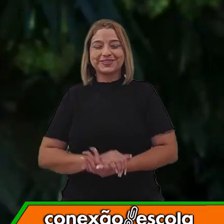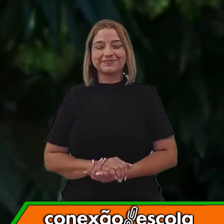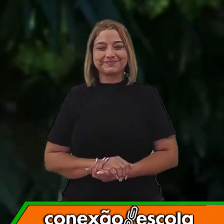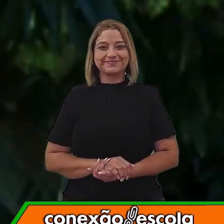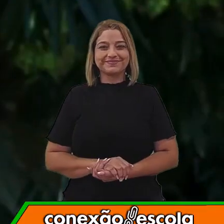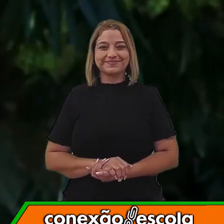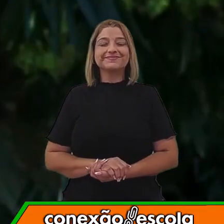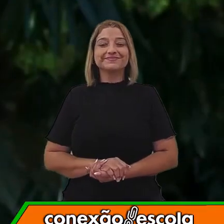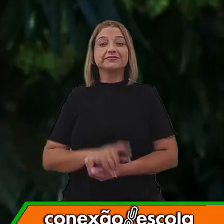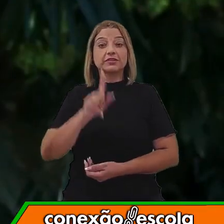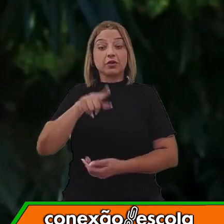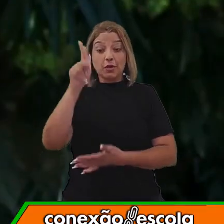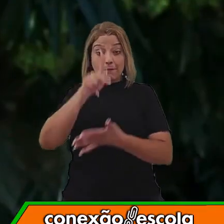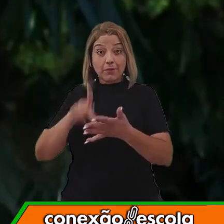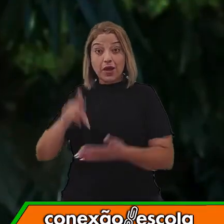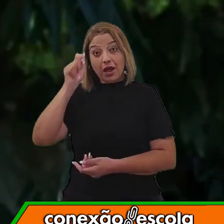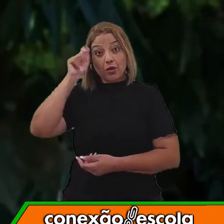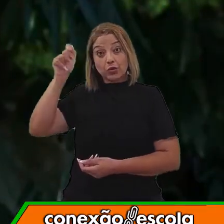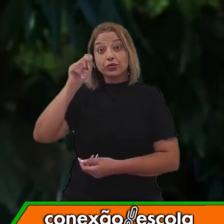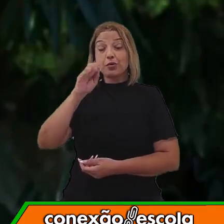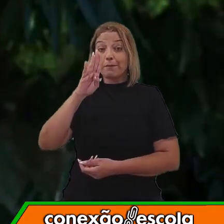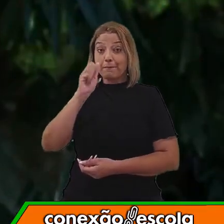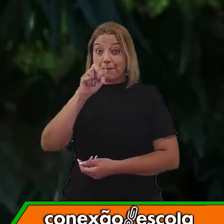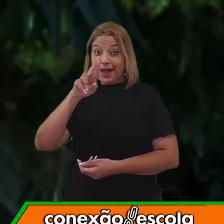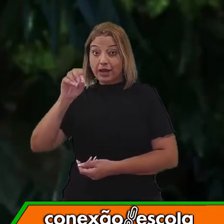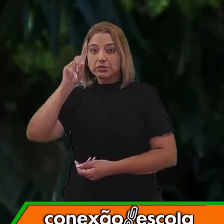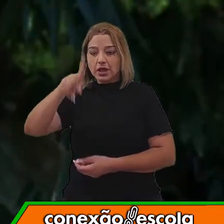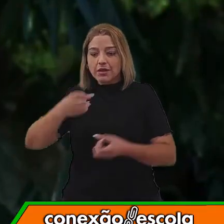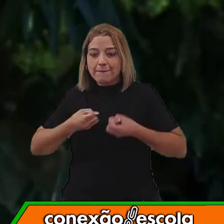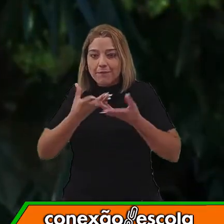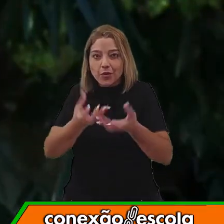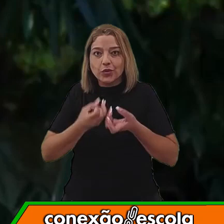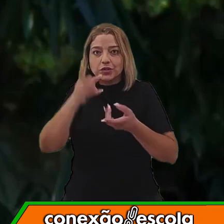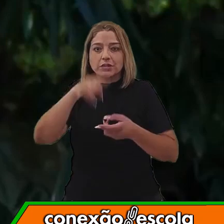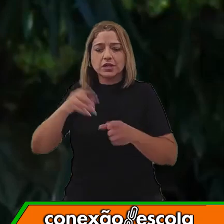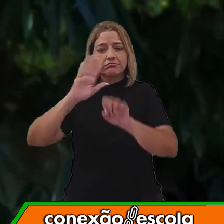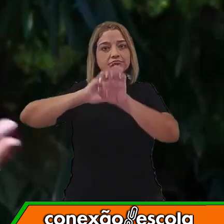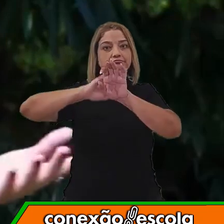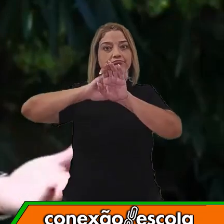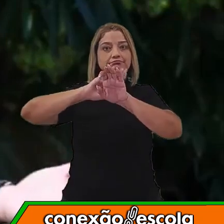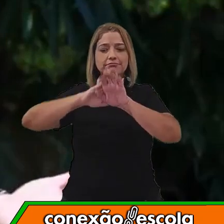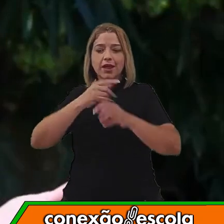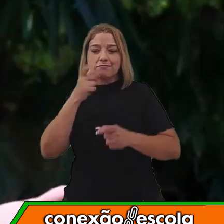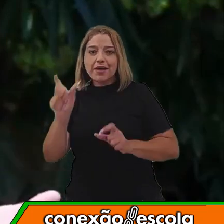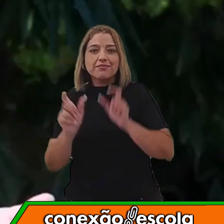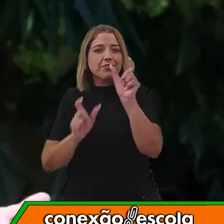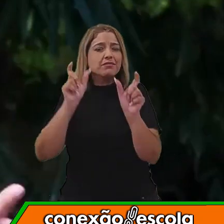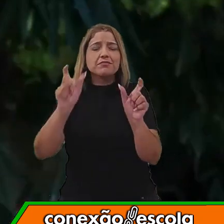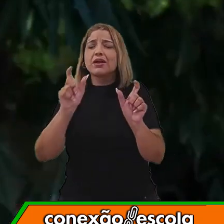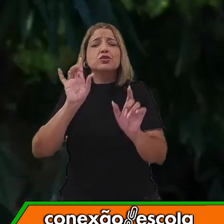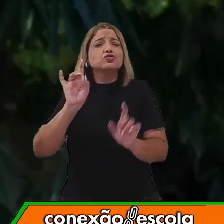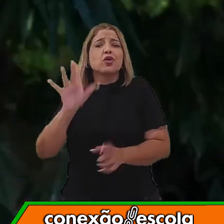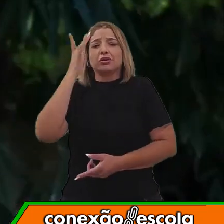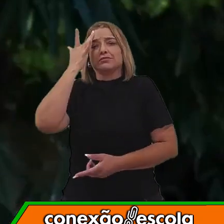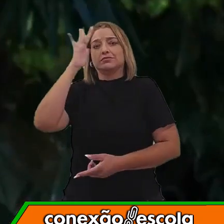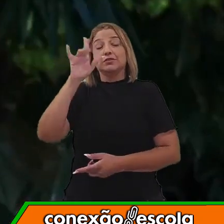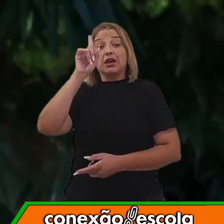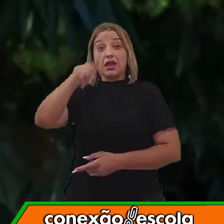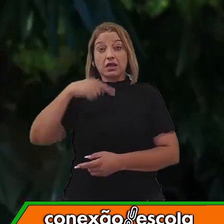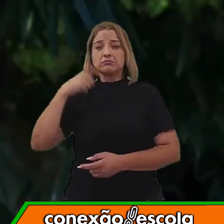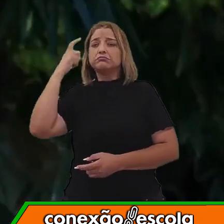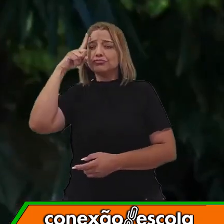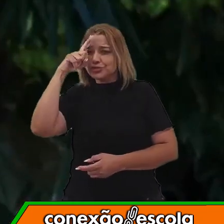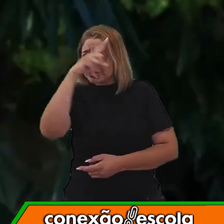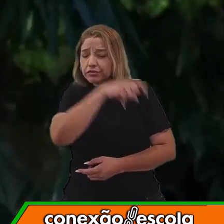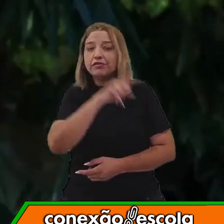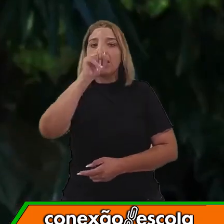E como diria o poeta Manuel de Barros, a poesia está guardada nas palavras. É tudo que eu sei. Meu fado é o de